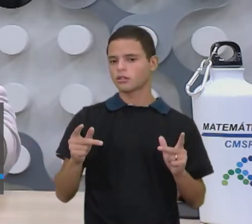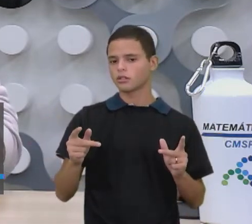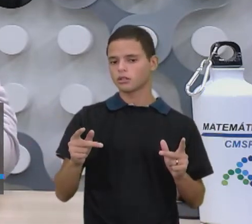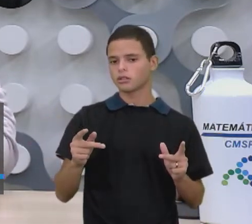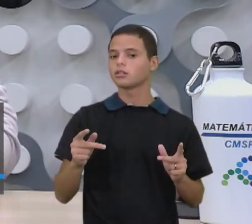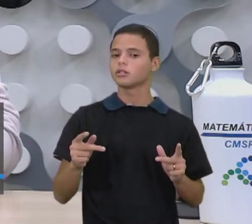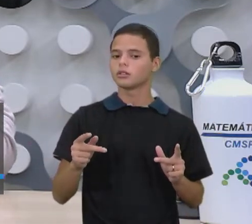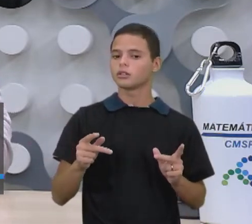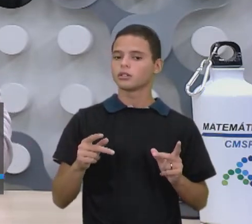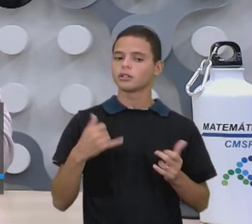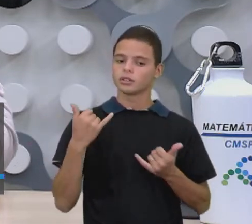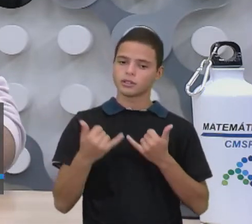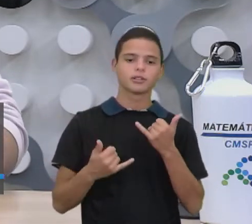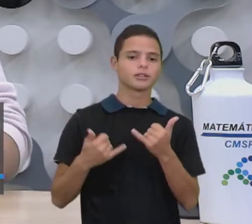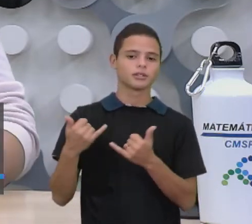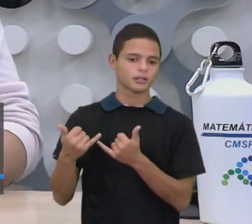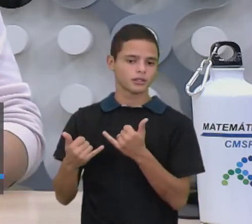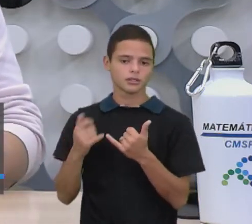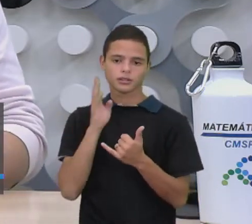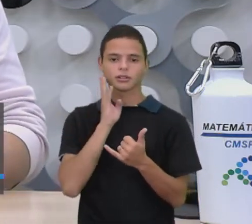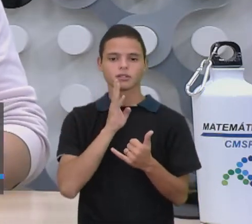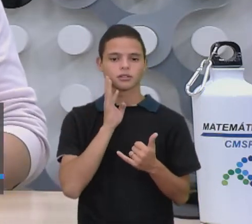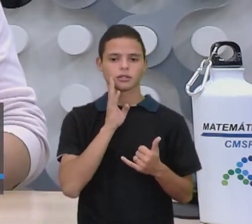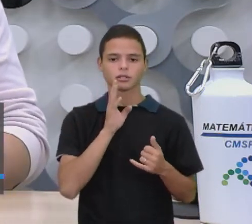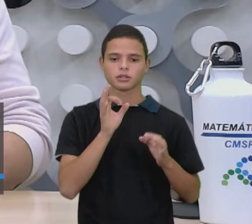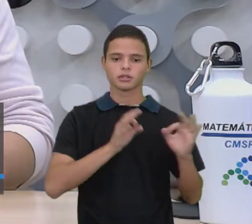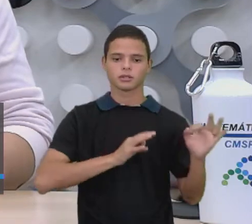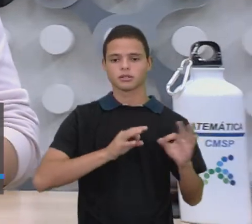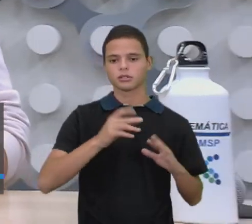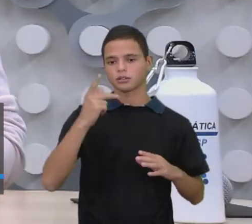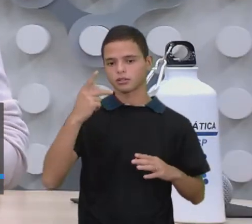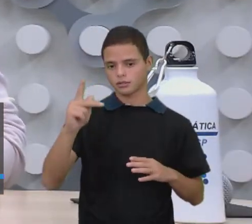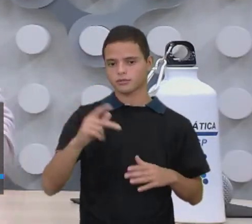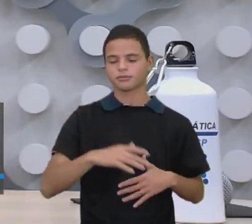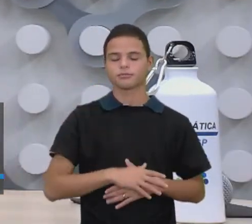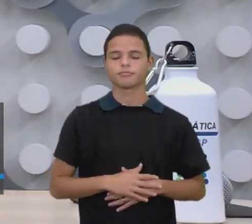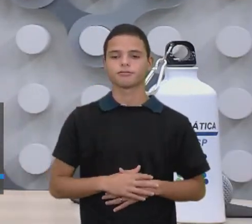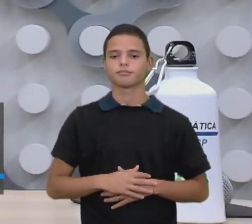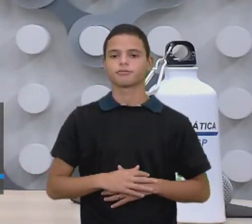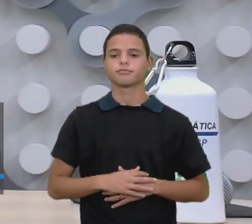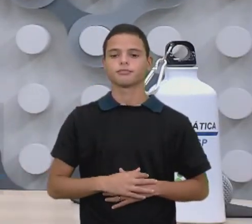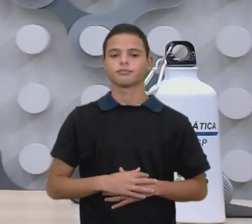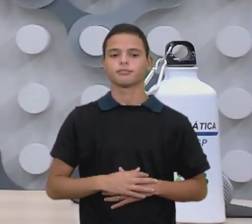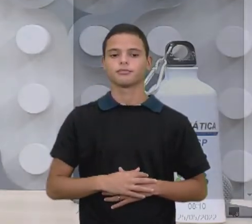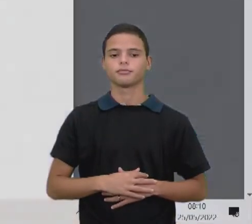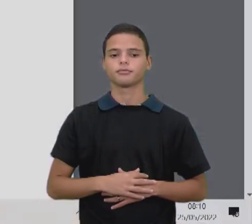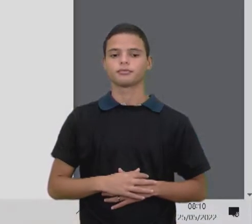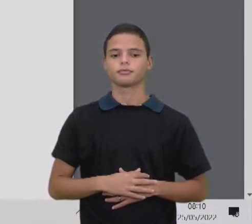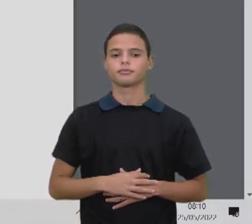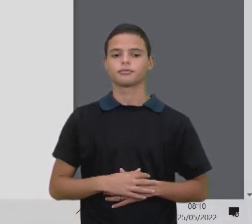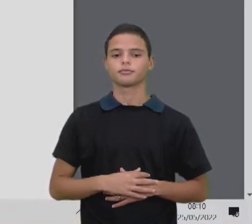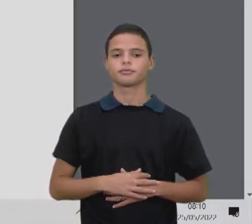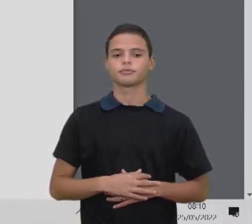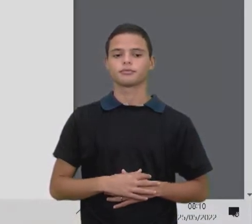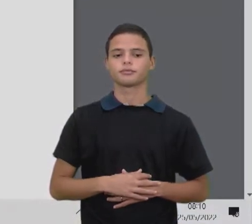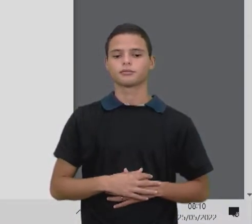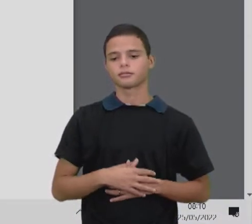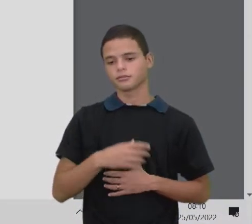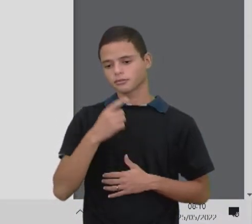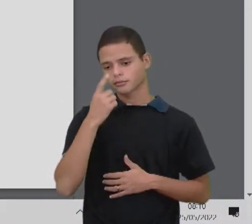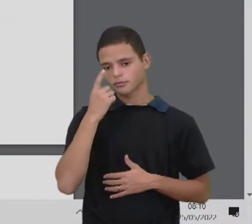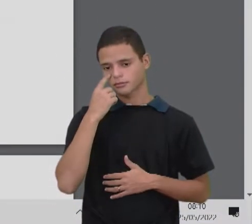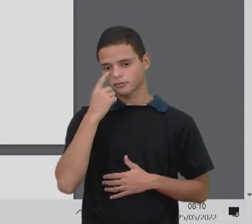parte divertida, que é a realização do seu projeto, tá? Então, ó, olha só,